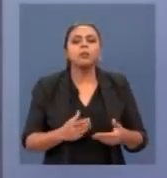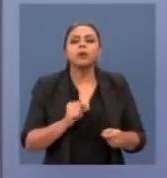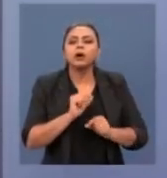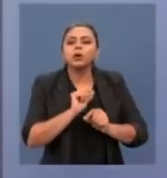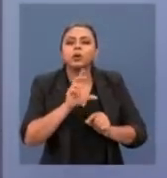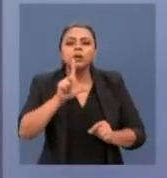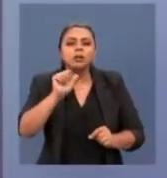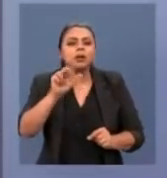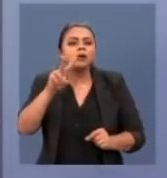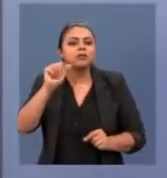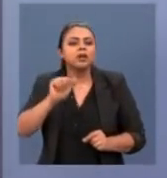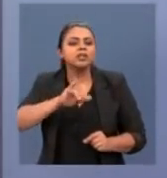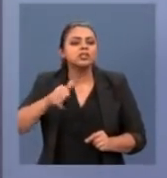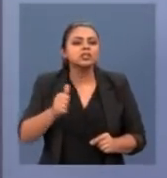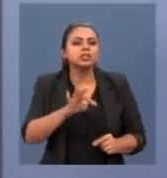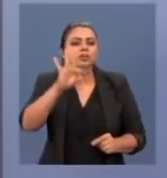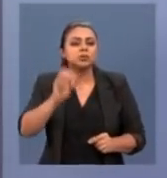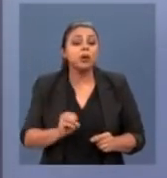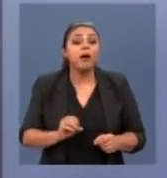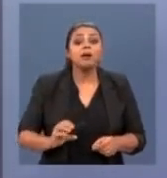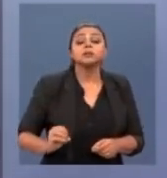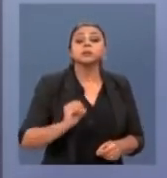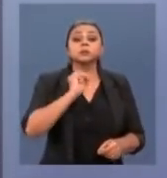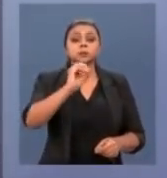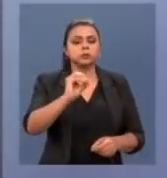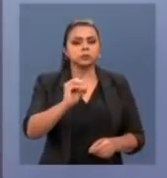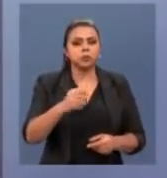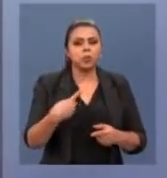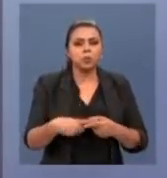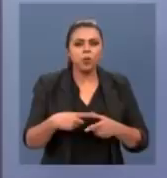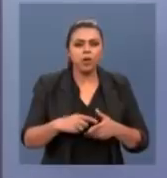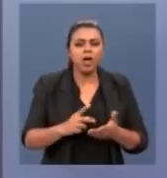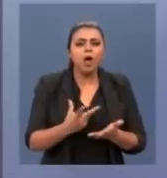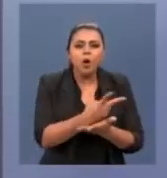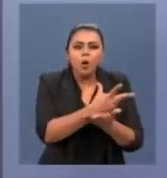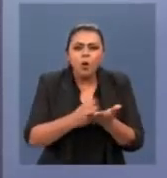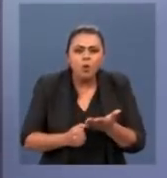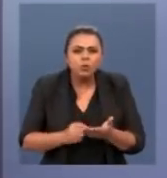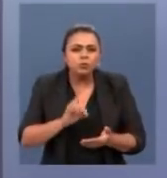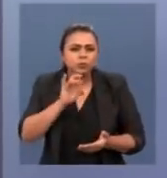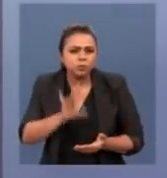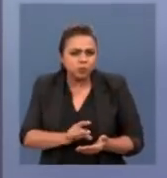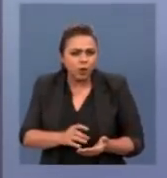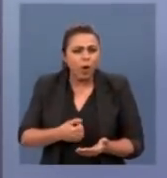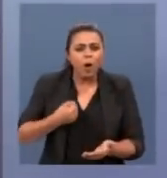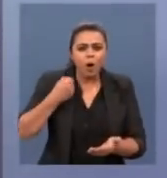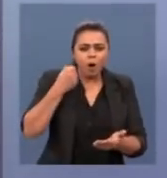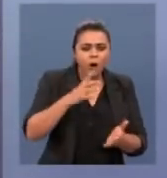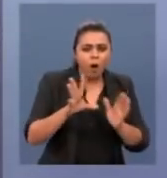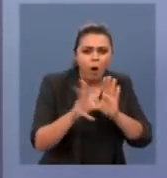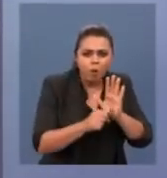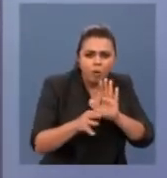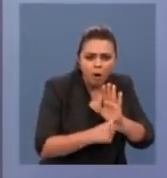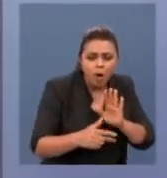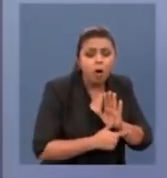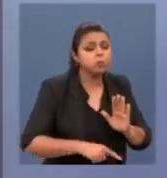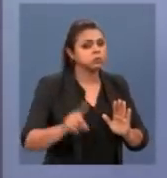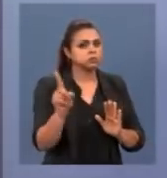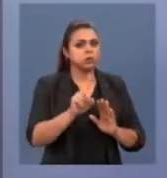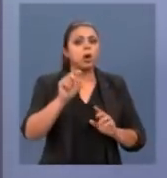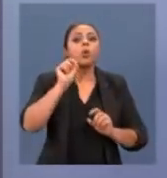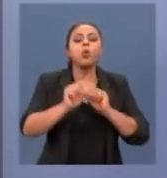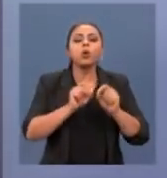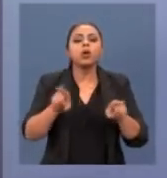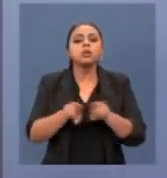é zero a tolerância à corrupção corrupção não é só roubar dinheiro também não você chega de carro o comissionado é